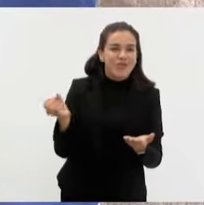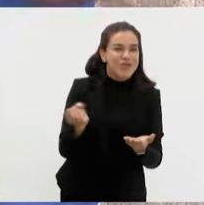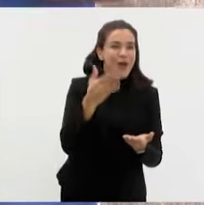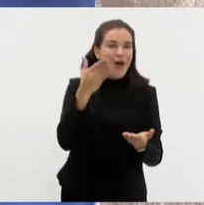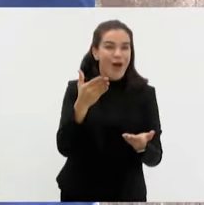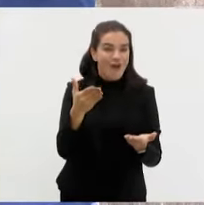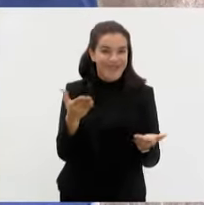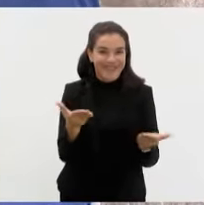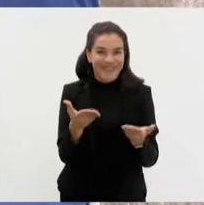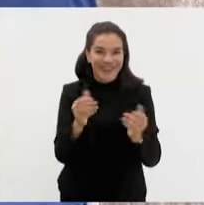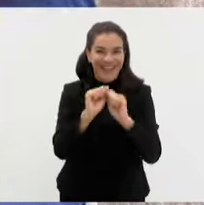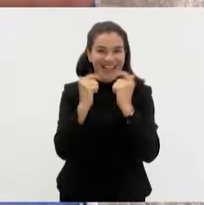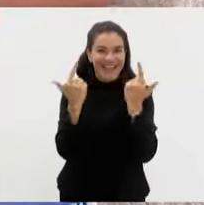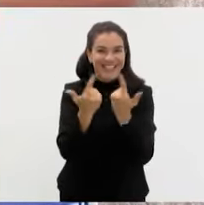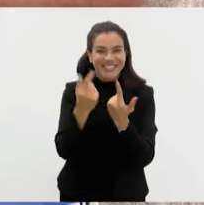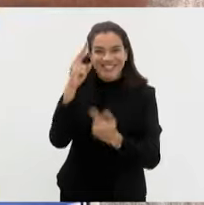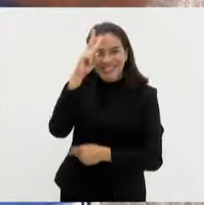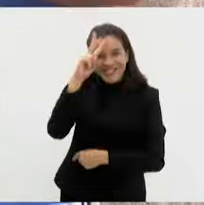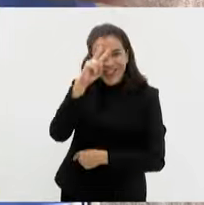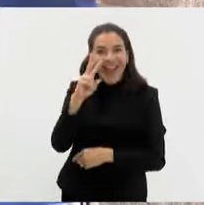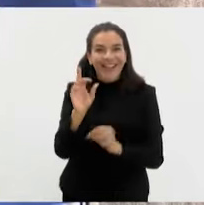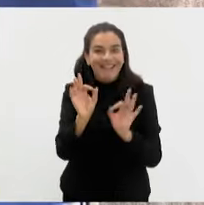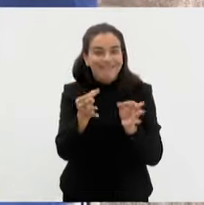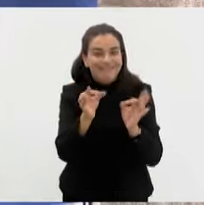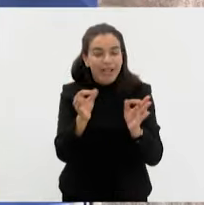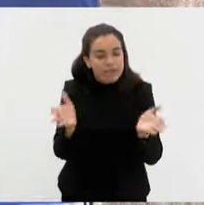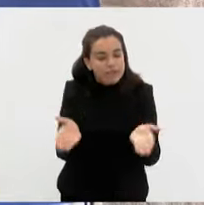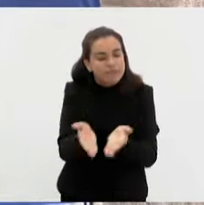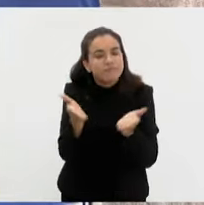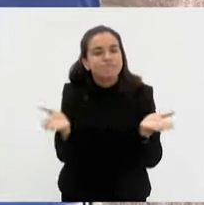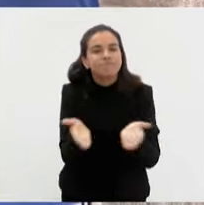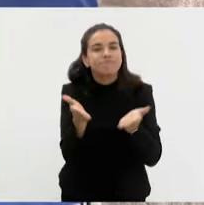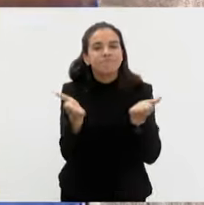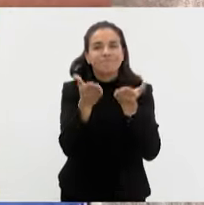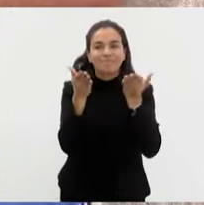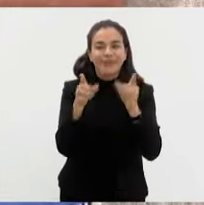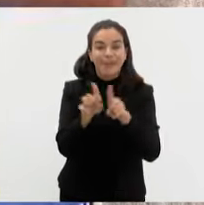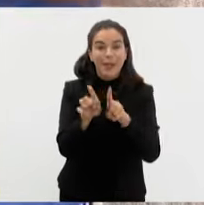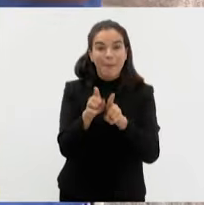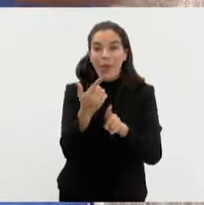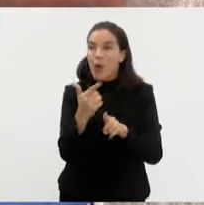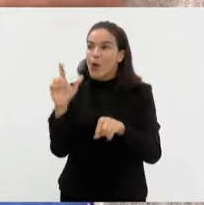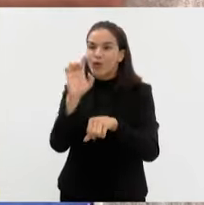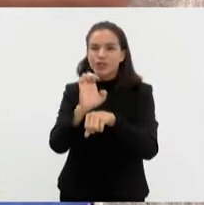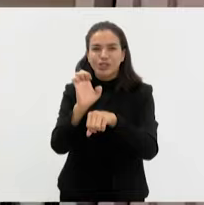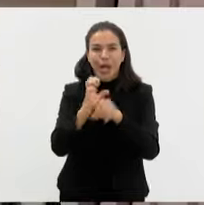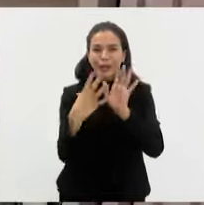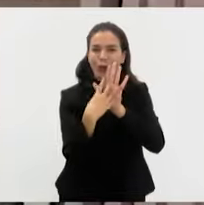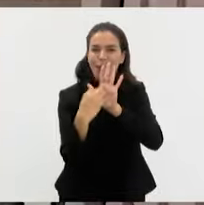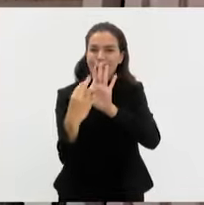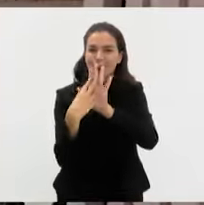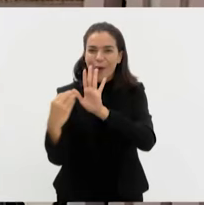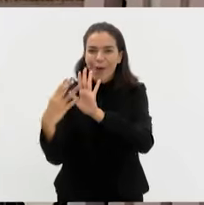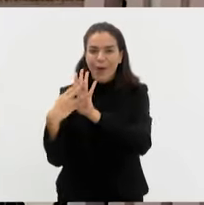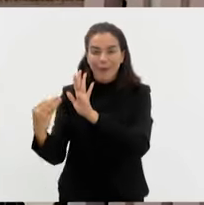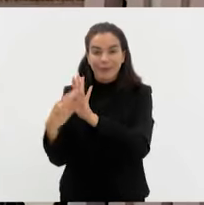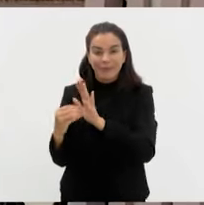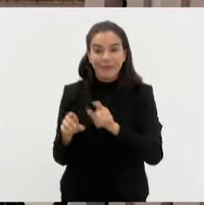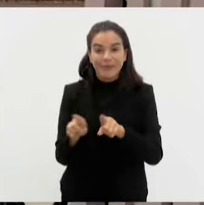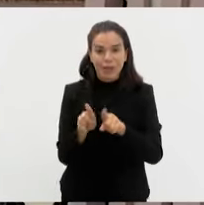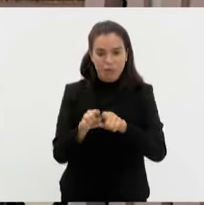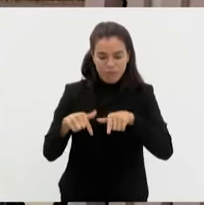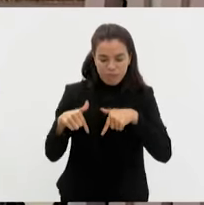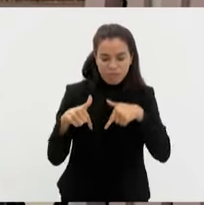hoje a Alerj está realizando a primeira corrida, né? Incentivando até os outros estados, né, que façam a mesma coisa. Além de engajados